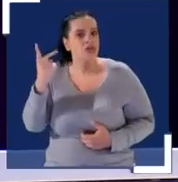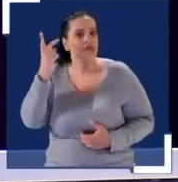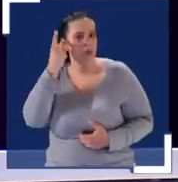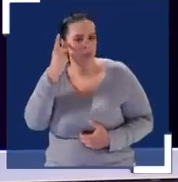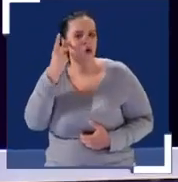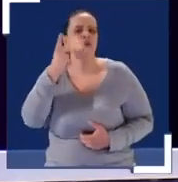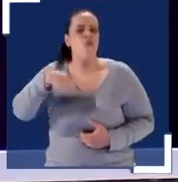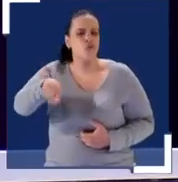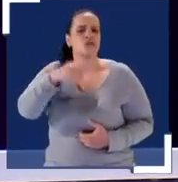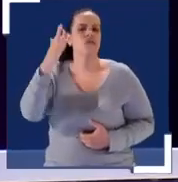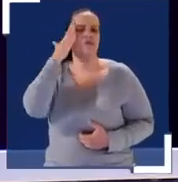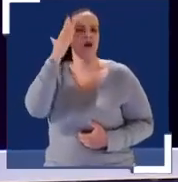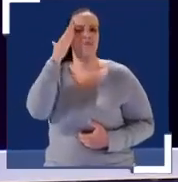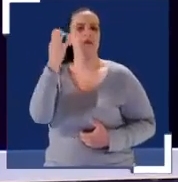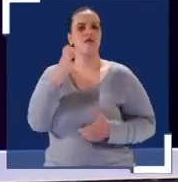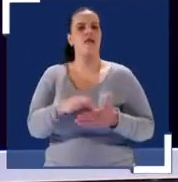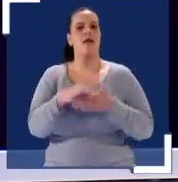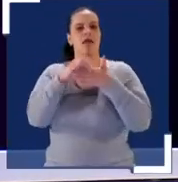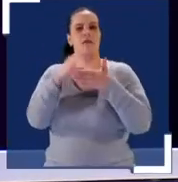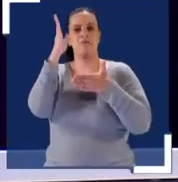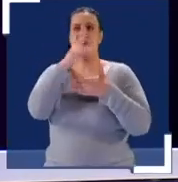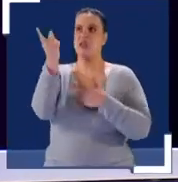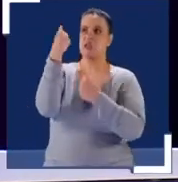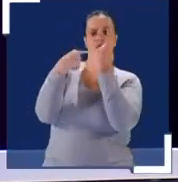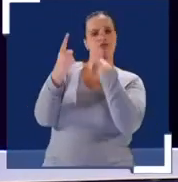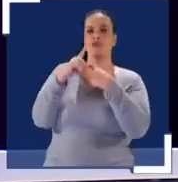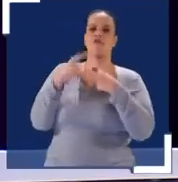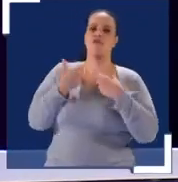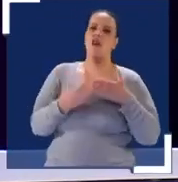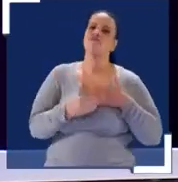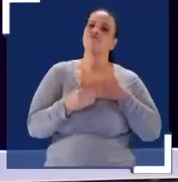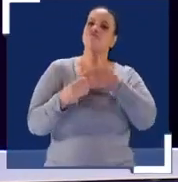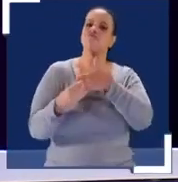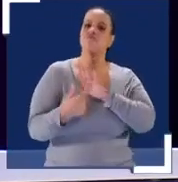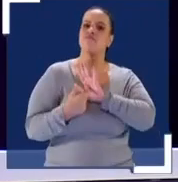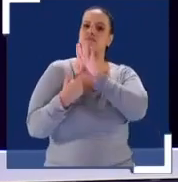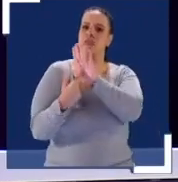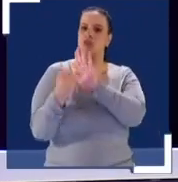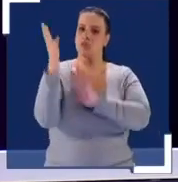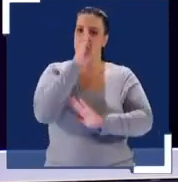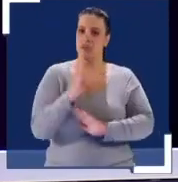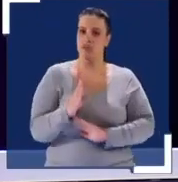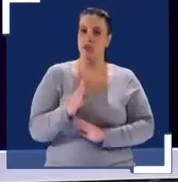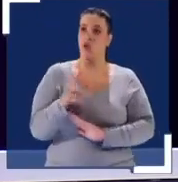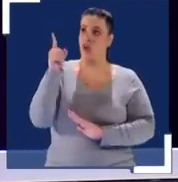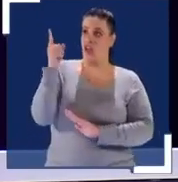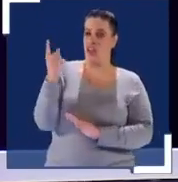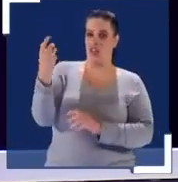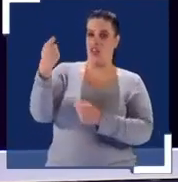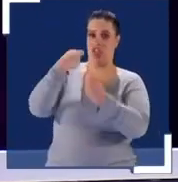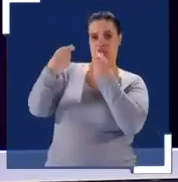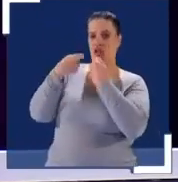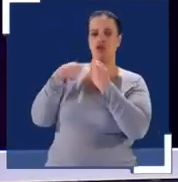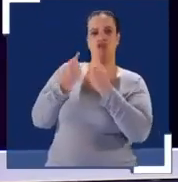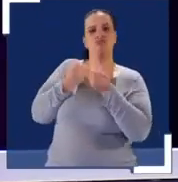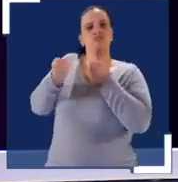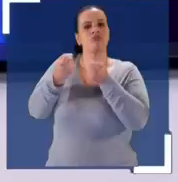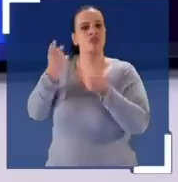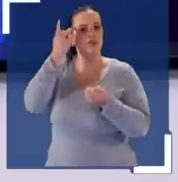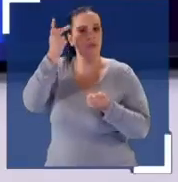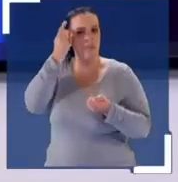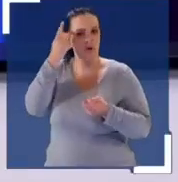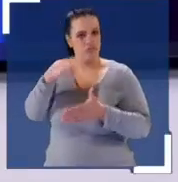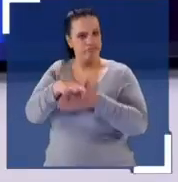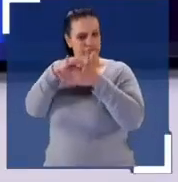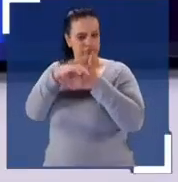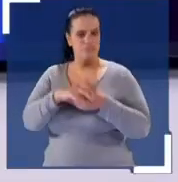querem conduzir o Brasil e não ser conduzido pelo Brasil. Nós não queremos acertar o nosso ponteiro com o Brasil, é o Brasil que tem que acertar o ponteiro com o São Paulo. Muito